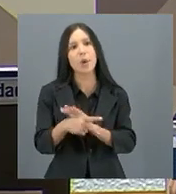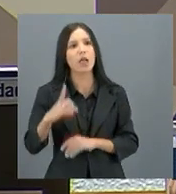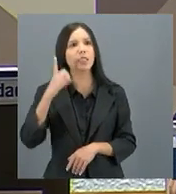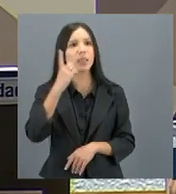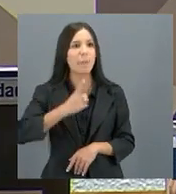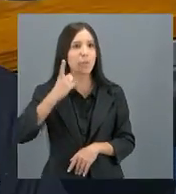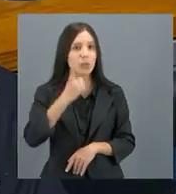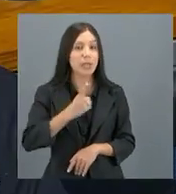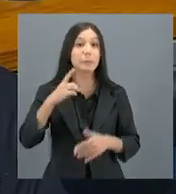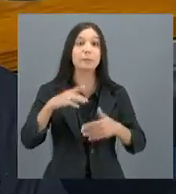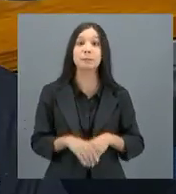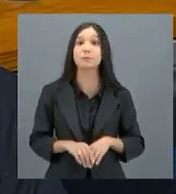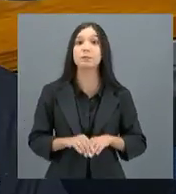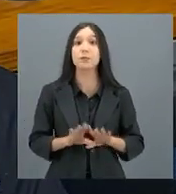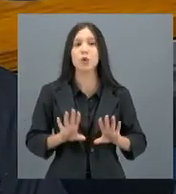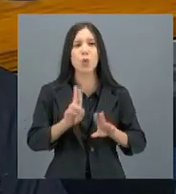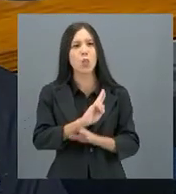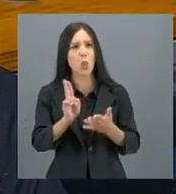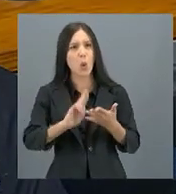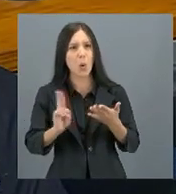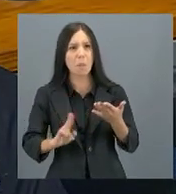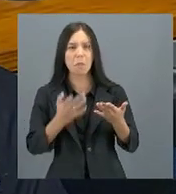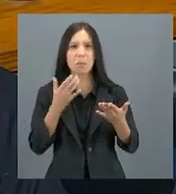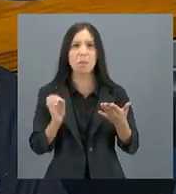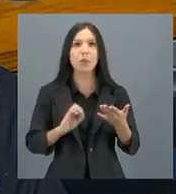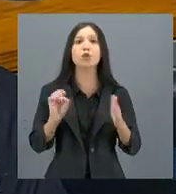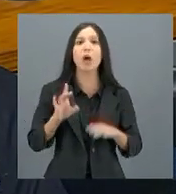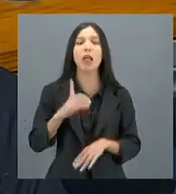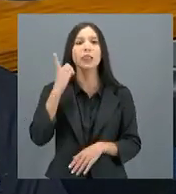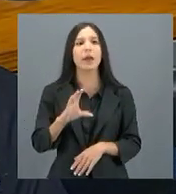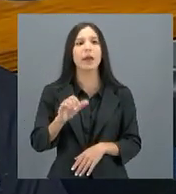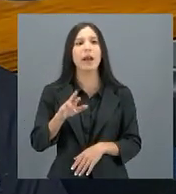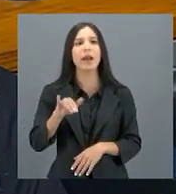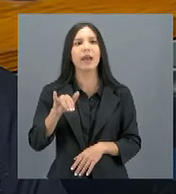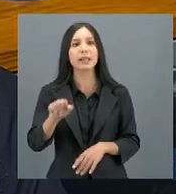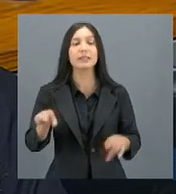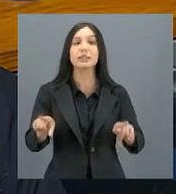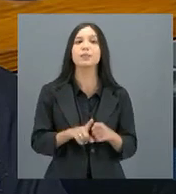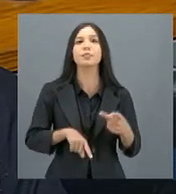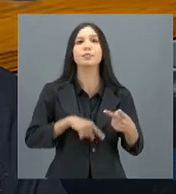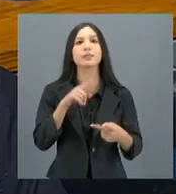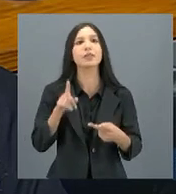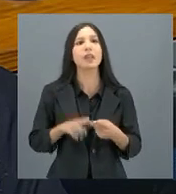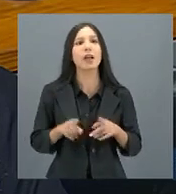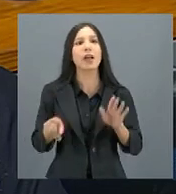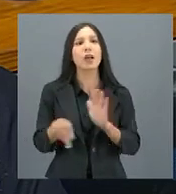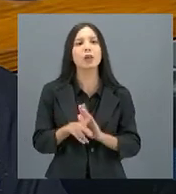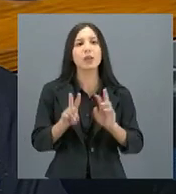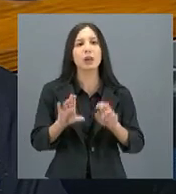Tá. Então, esses nomes ele não citou outro. Nenhum só o do outro. deputado Carreiras. Nenhum Tá. outro. Segundo o